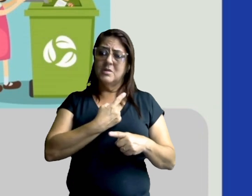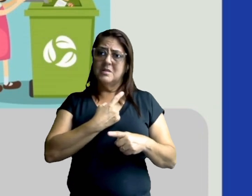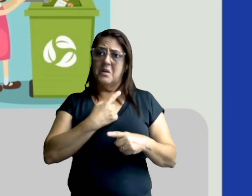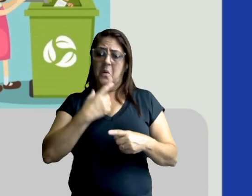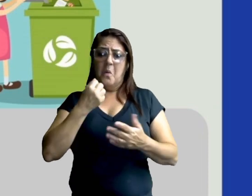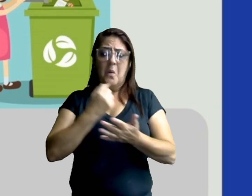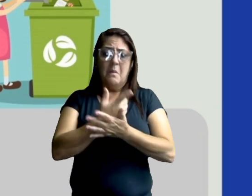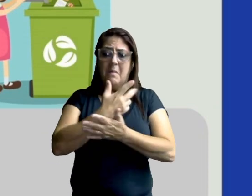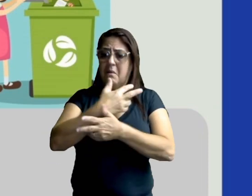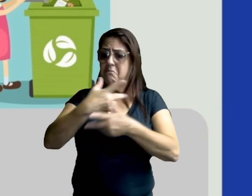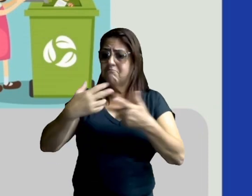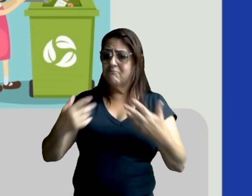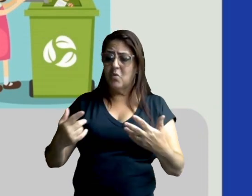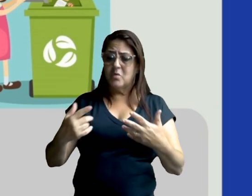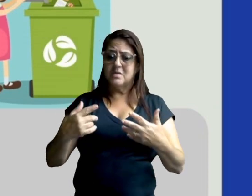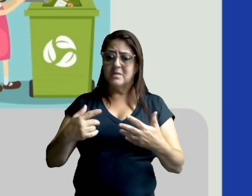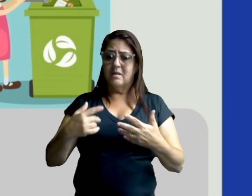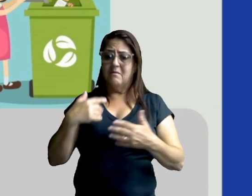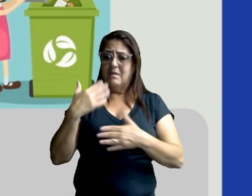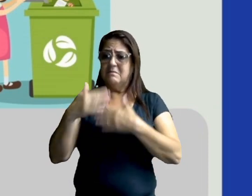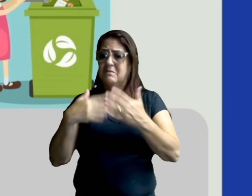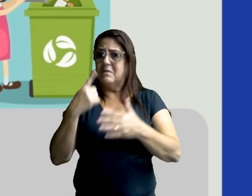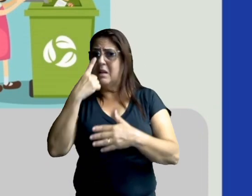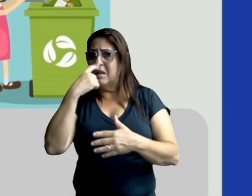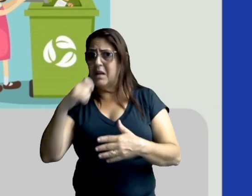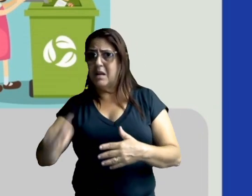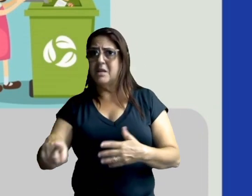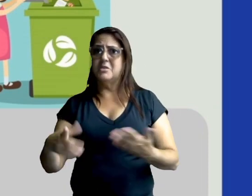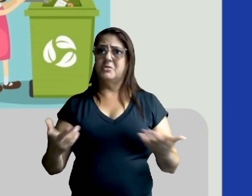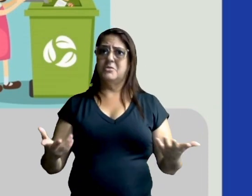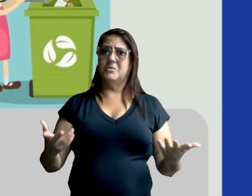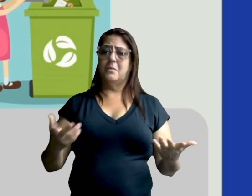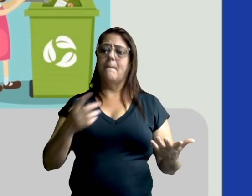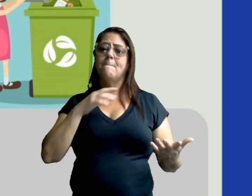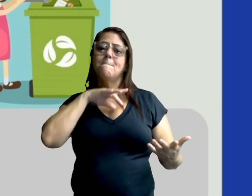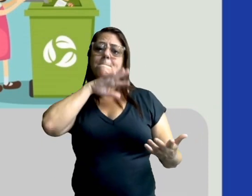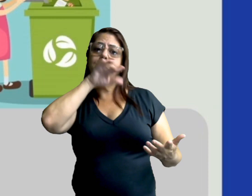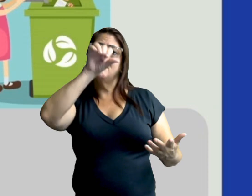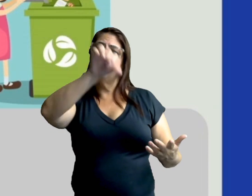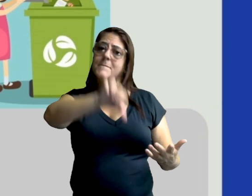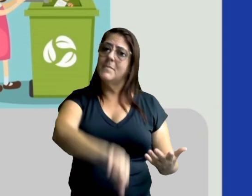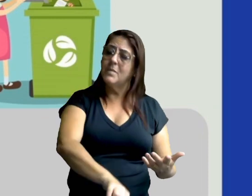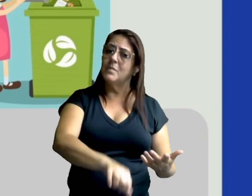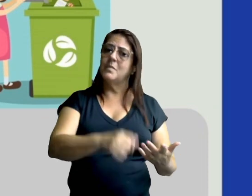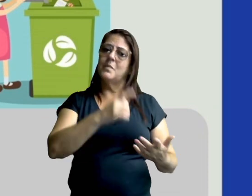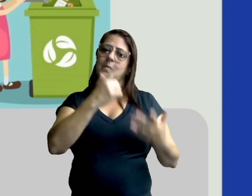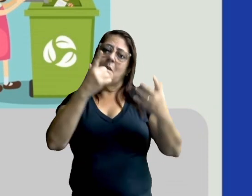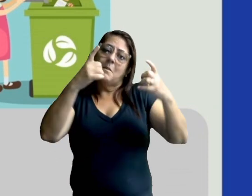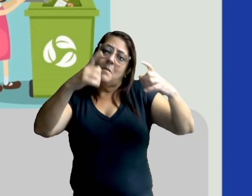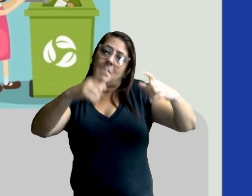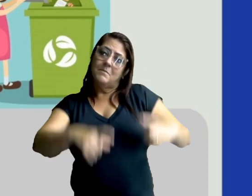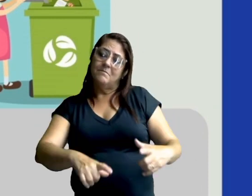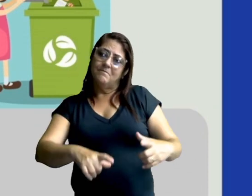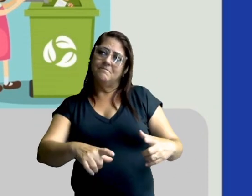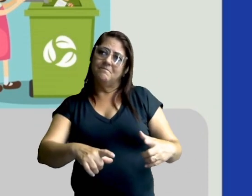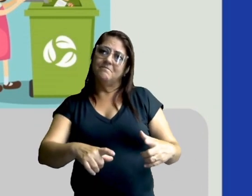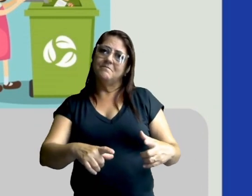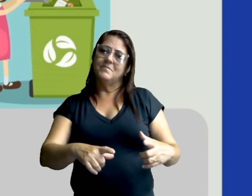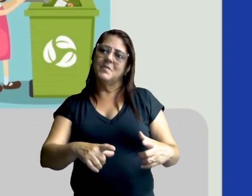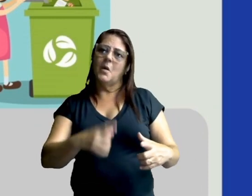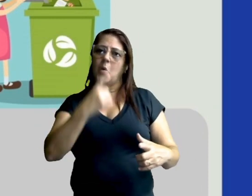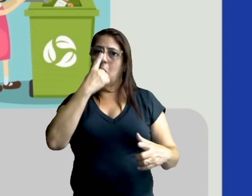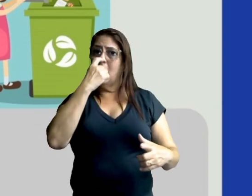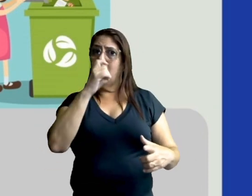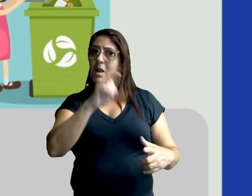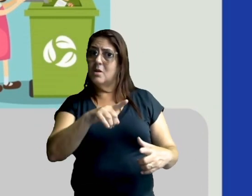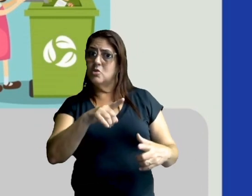lixo. E quanto mais lixo for gerado, for produzido, pior vai ser para o meio ambiente. O lixo, lembrando que